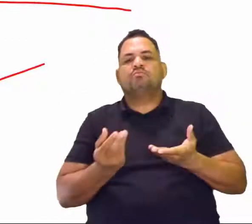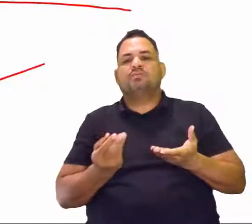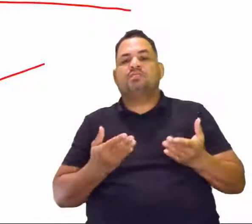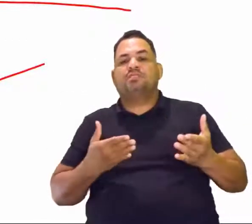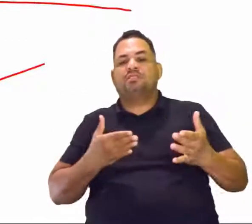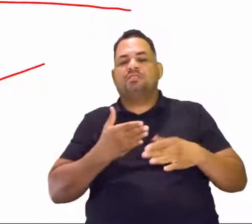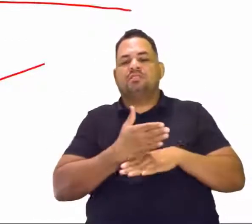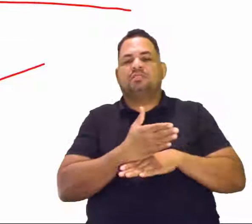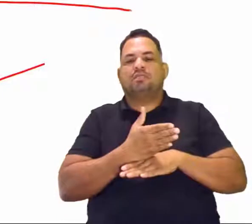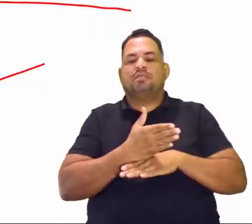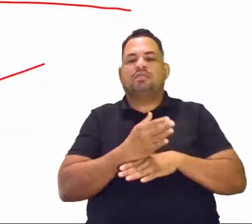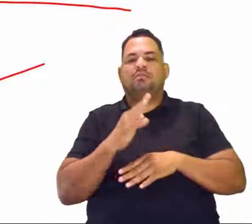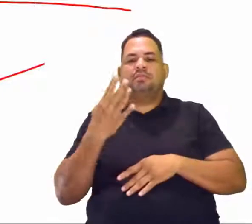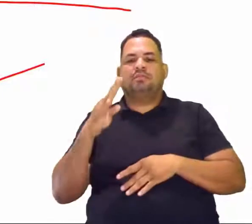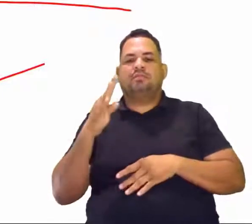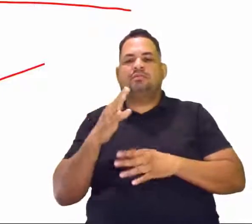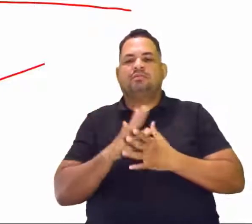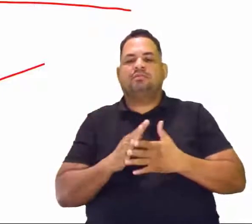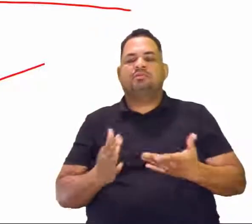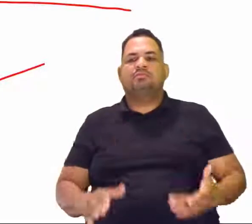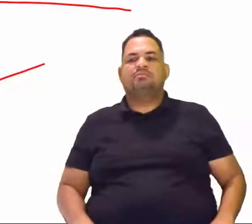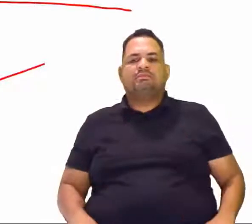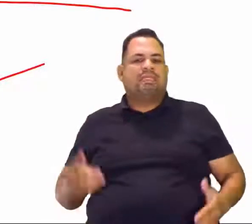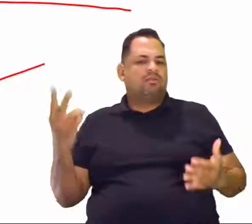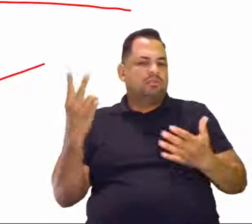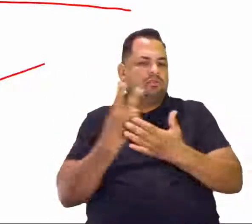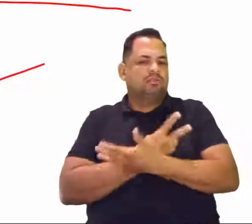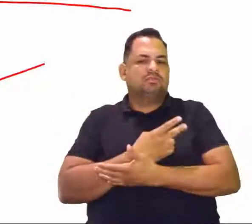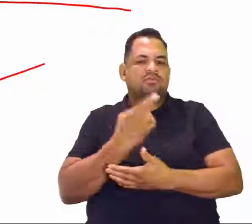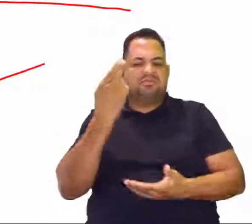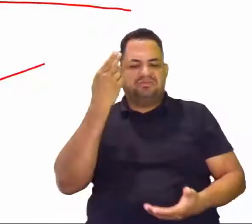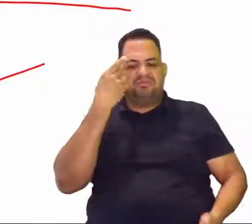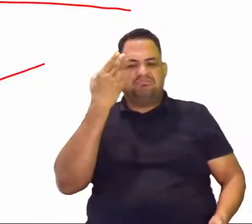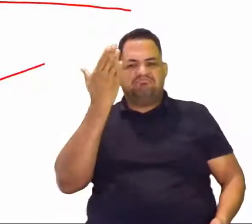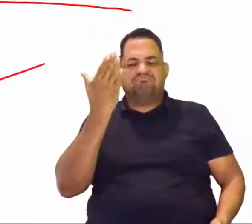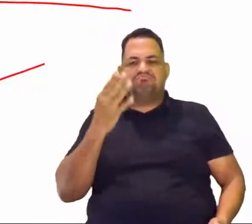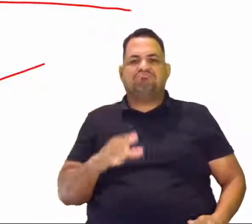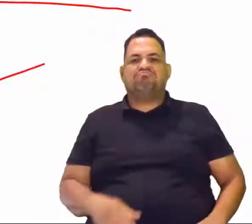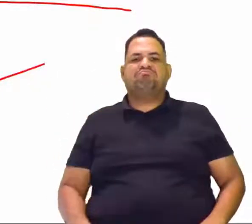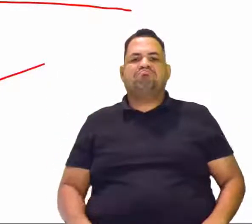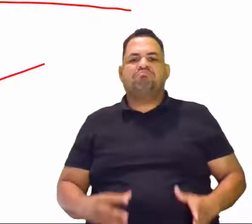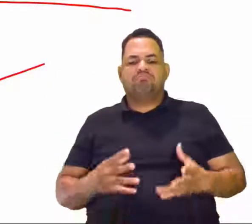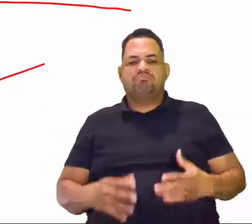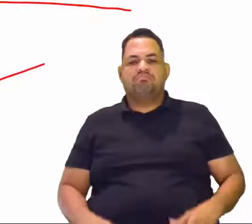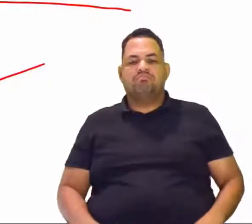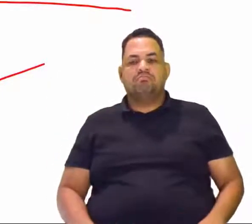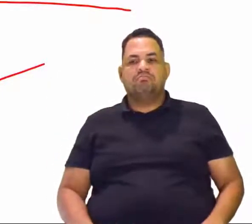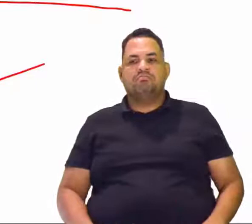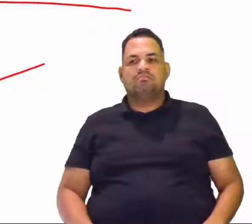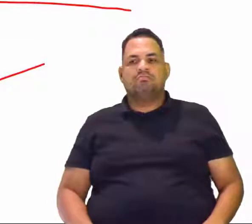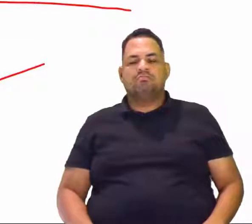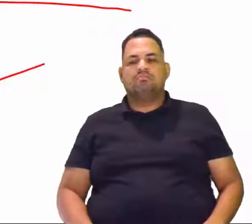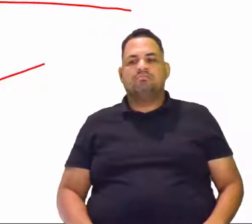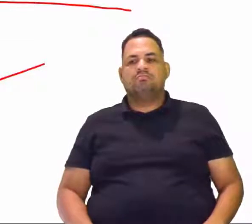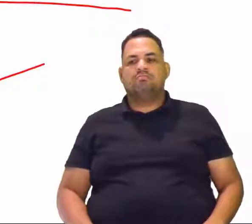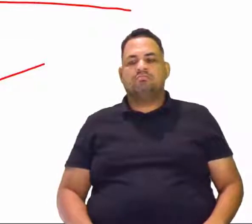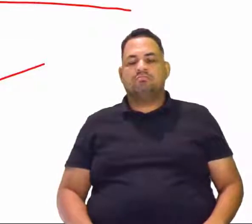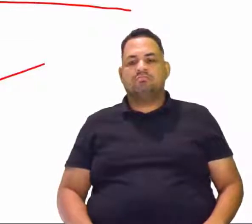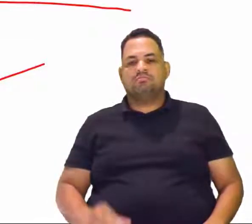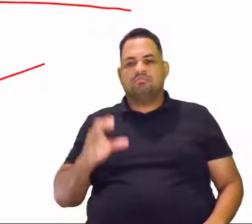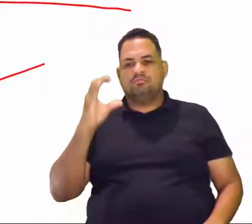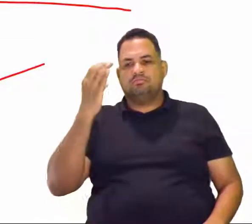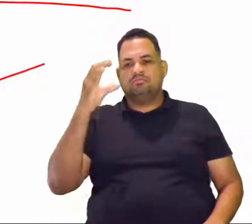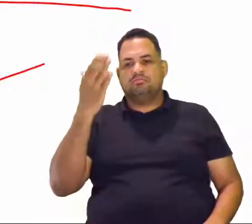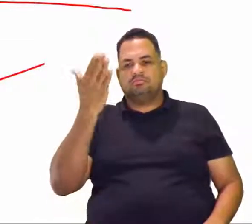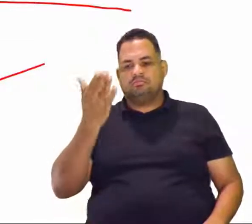Ah tá gente isso foi p corrente demais demais tá e a